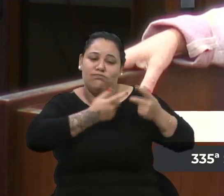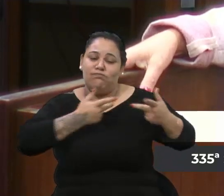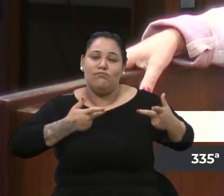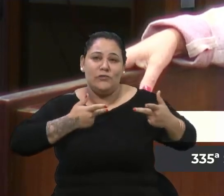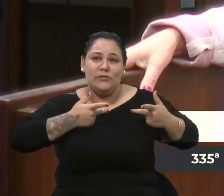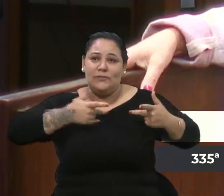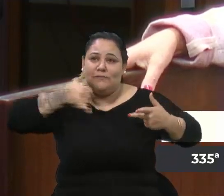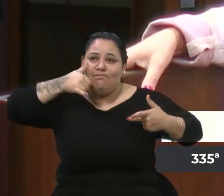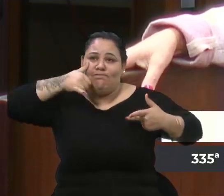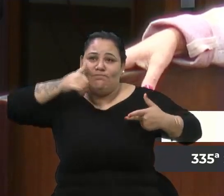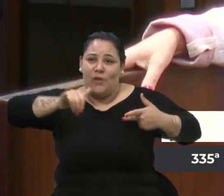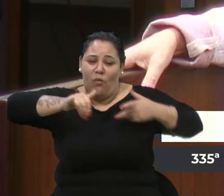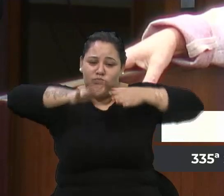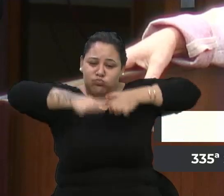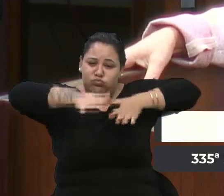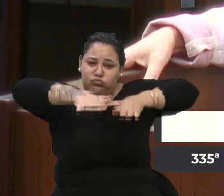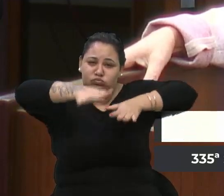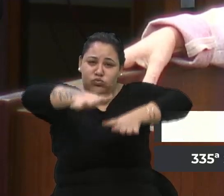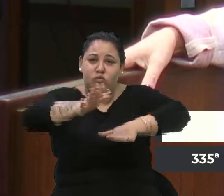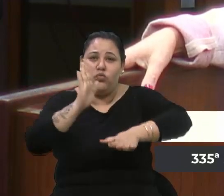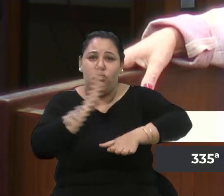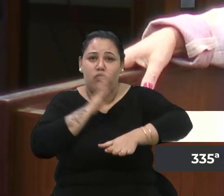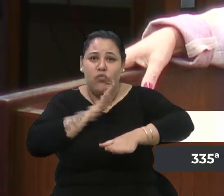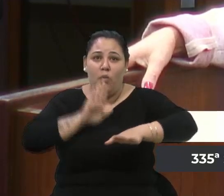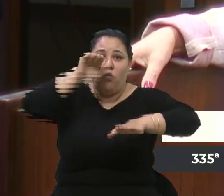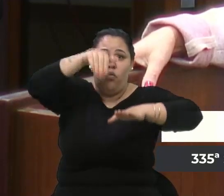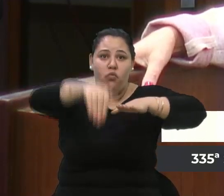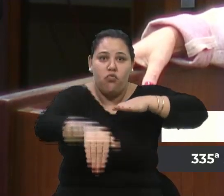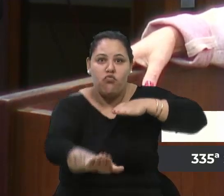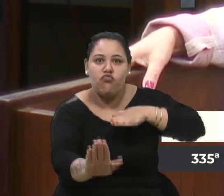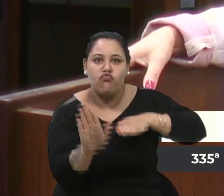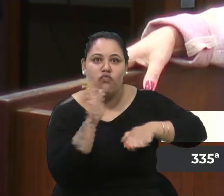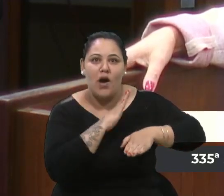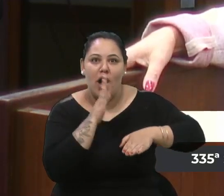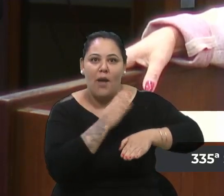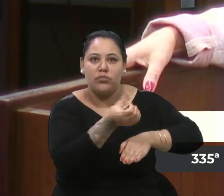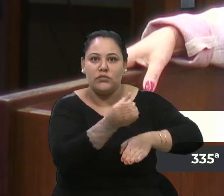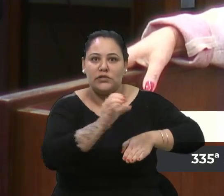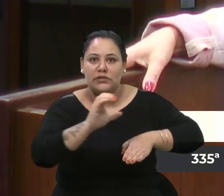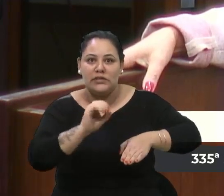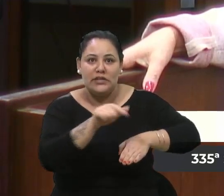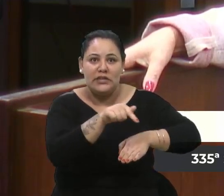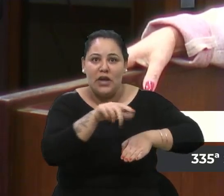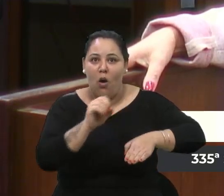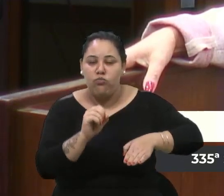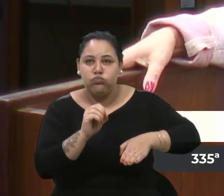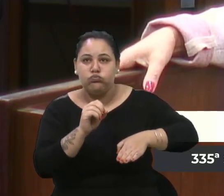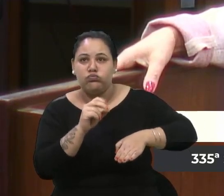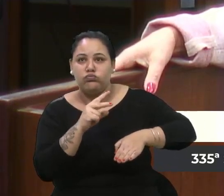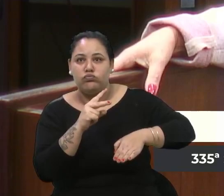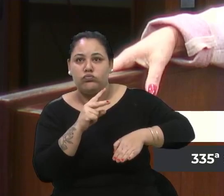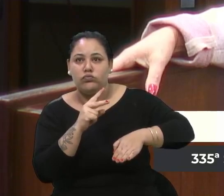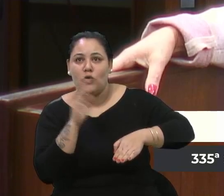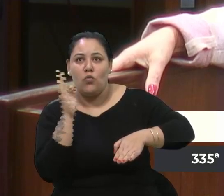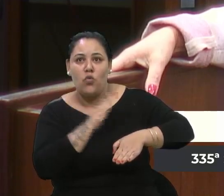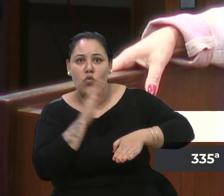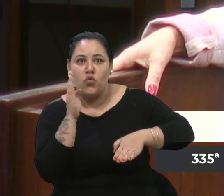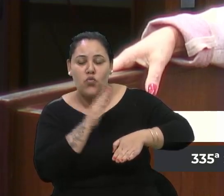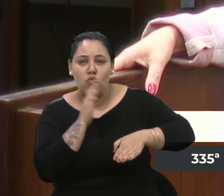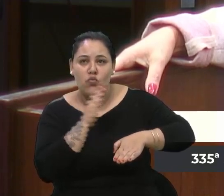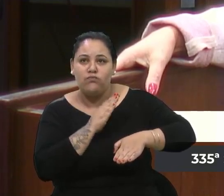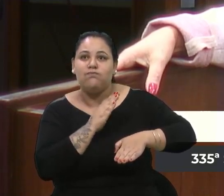contenção para que os carros não desçam numa velocidade de 60, 70, 80 quilômetros por